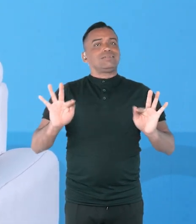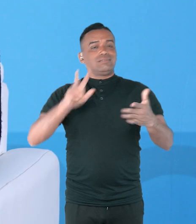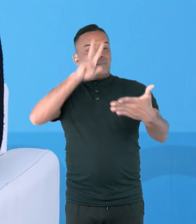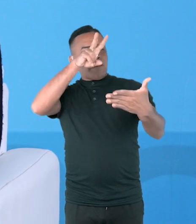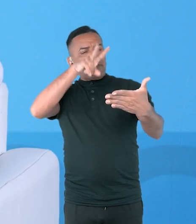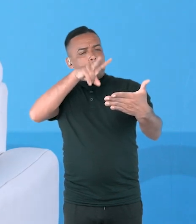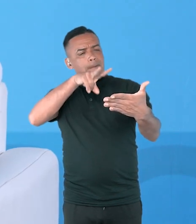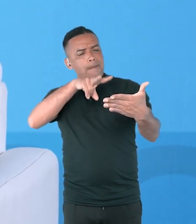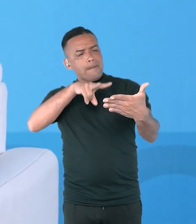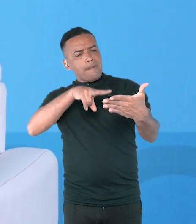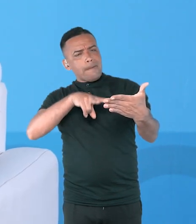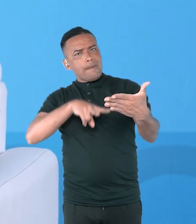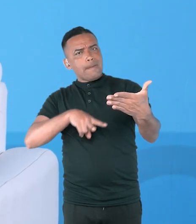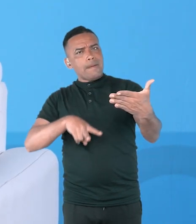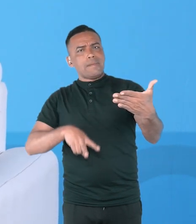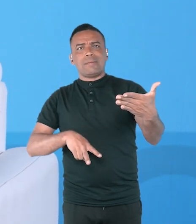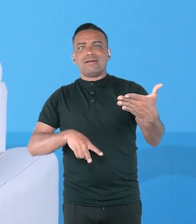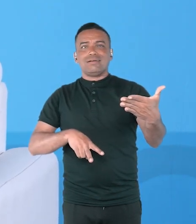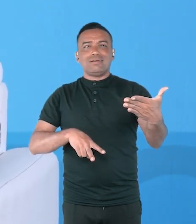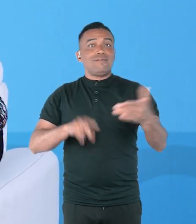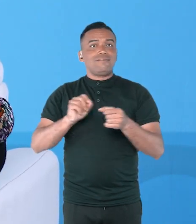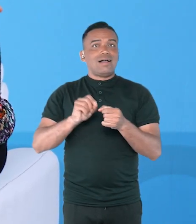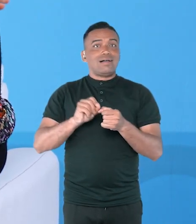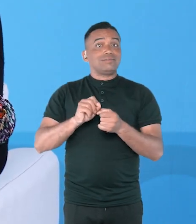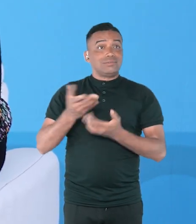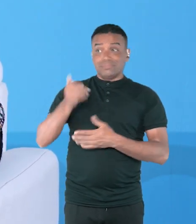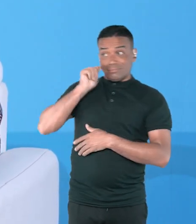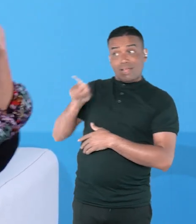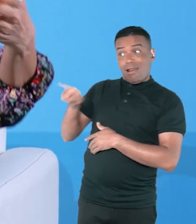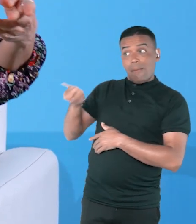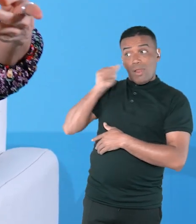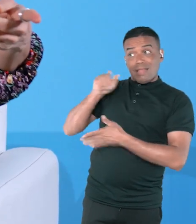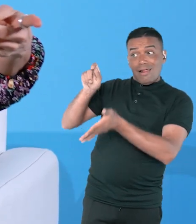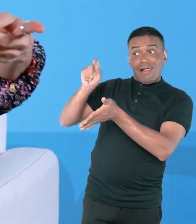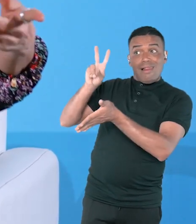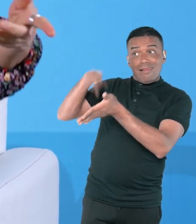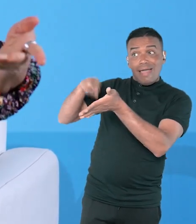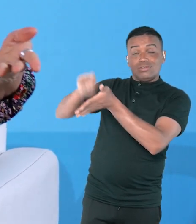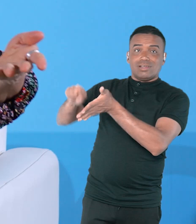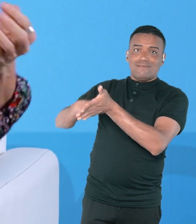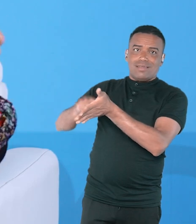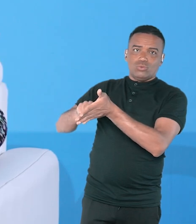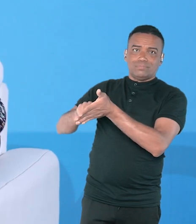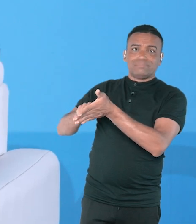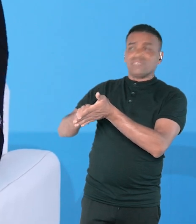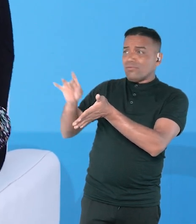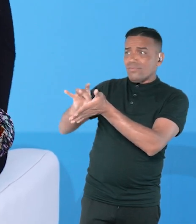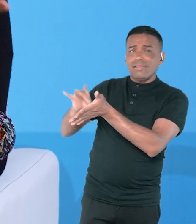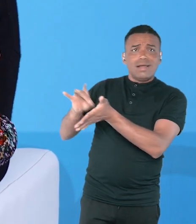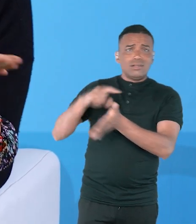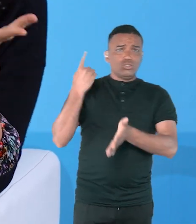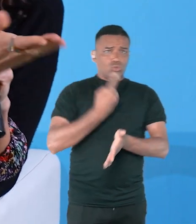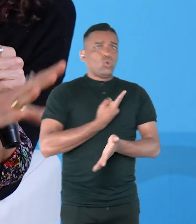a uma frase, correr os olhos por uma linha. A gente faz isso, ela está fazendo agora, ela está lendo e escrevendo, né? Só que o que